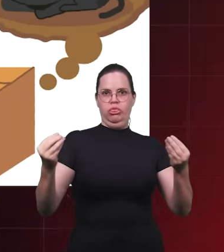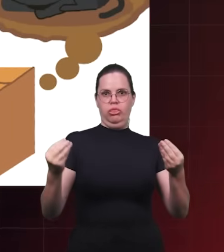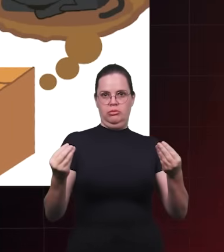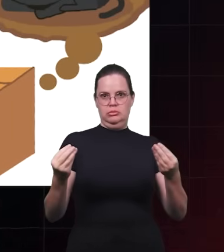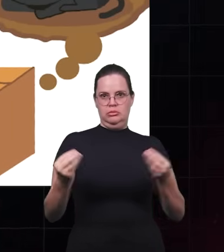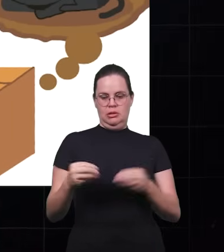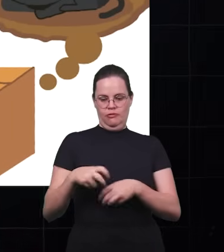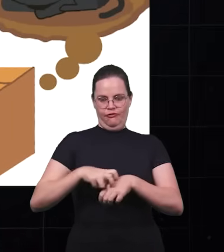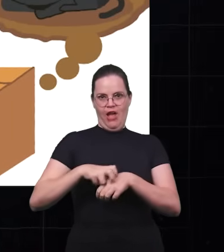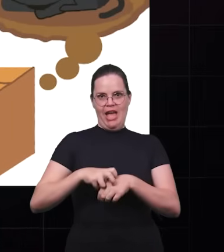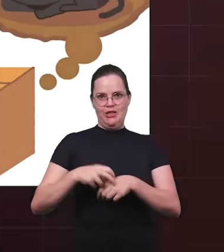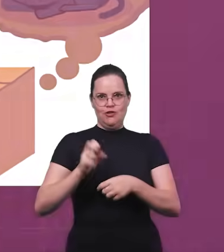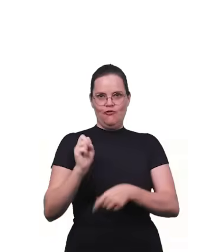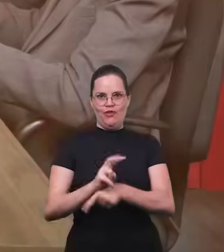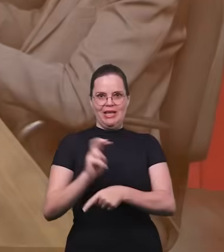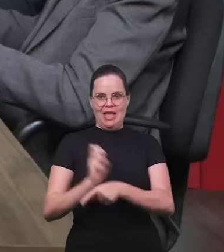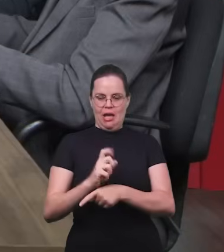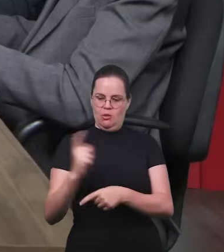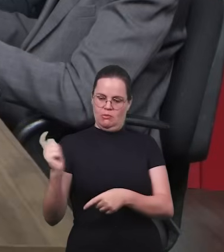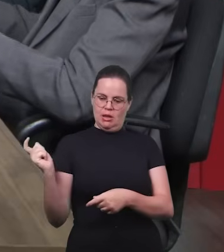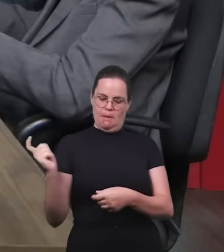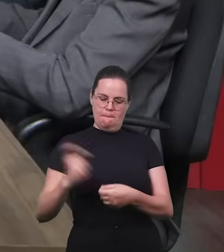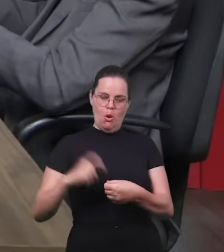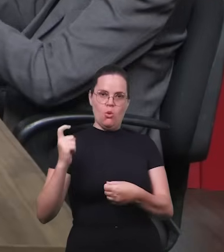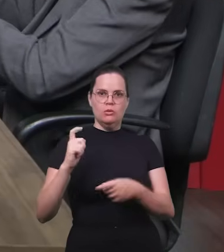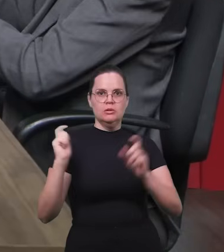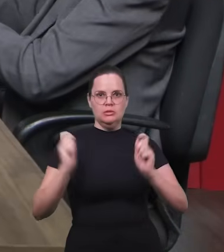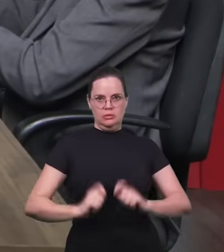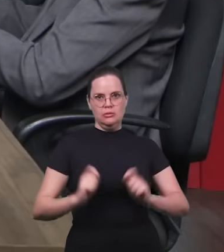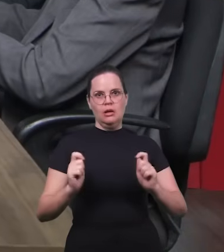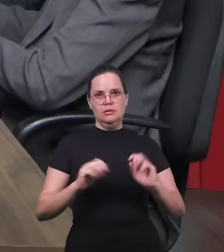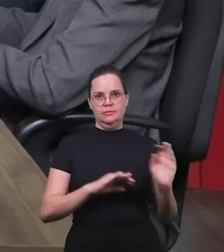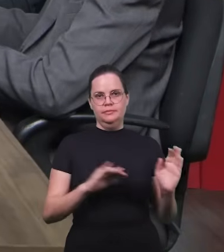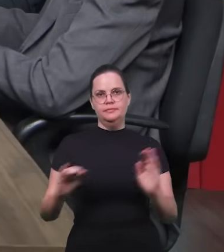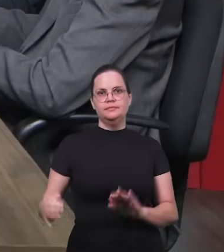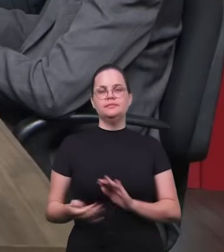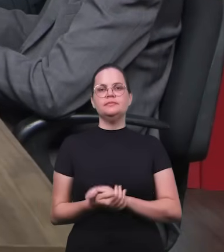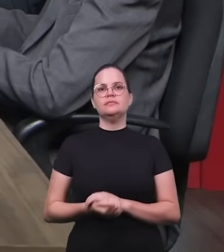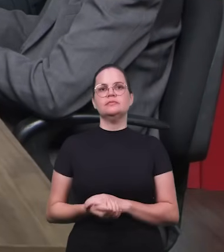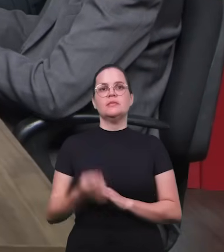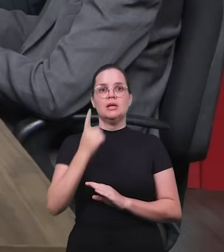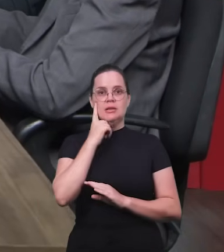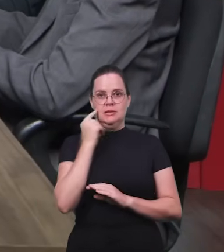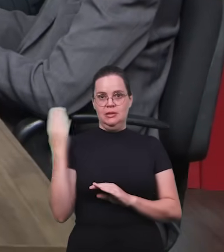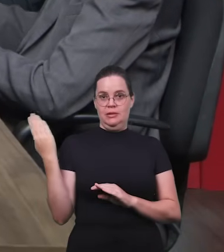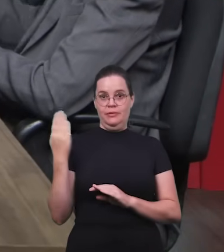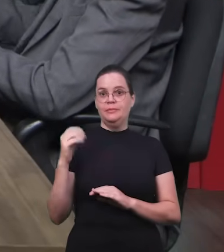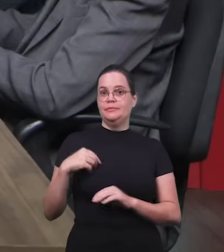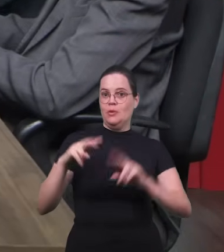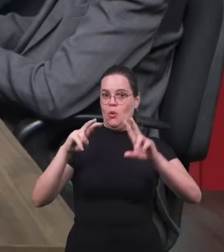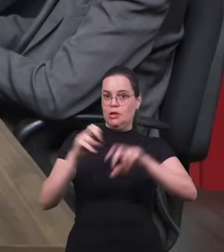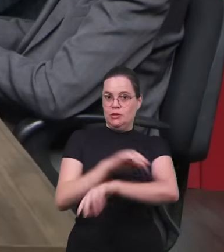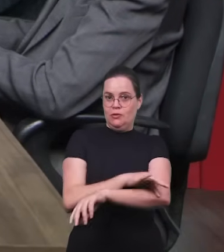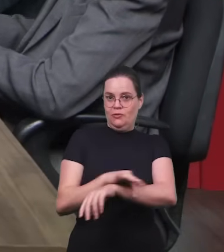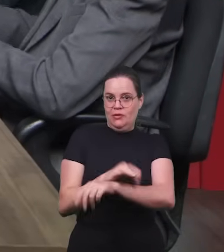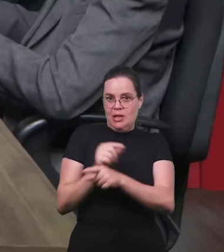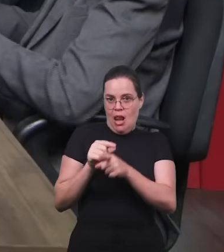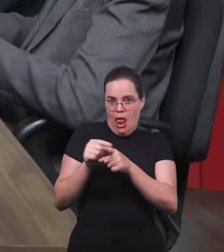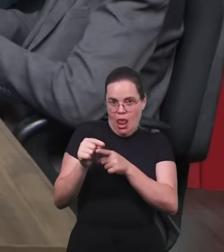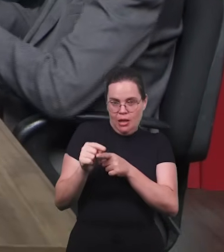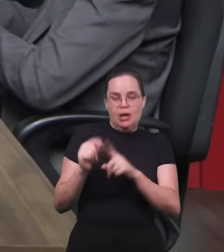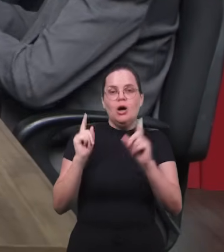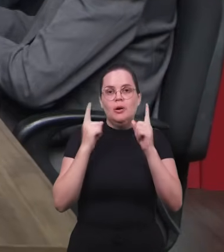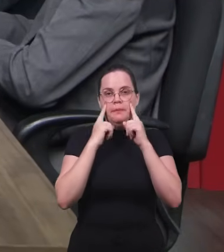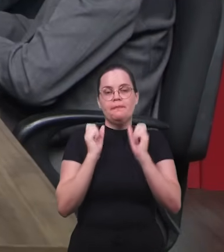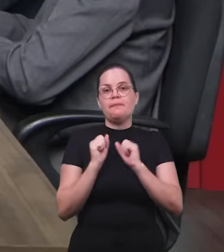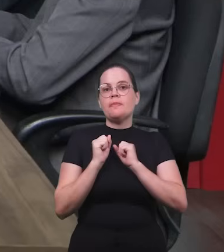lá dentro nós temos todos esses elementos. Só que na física quântica, o que acontece? Esse gato, ele pode